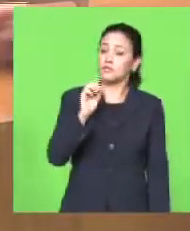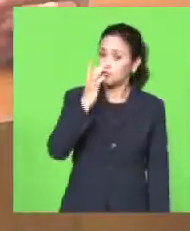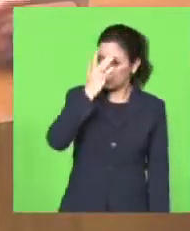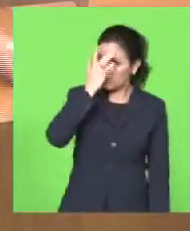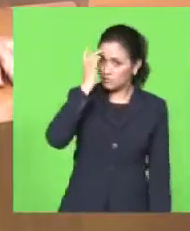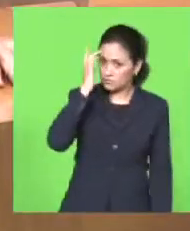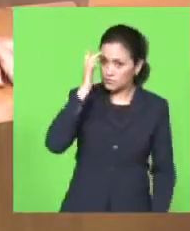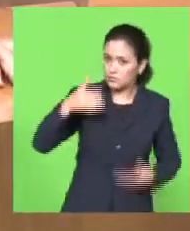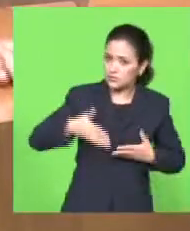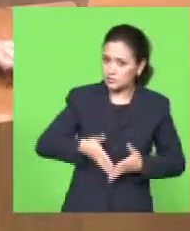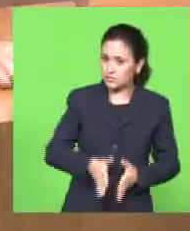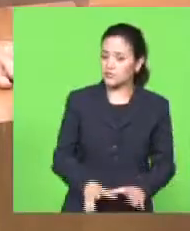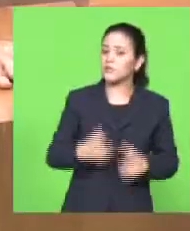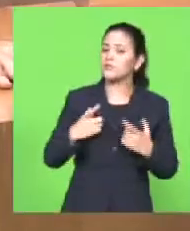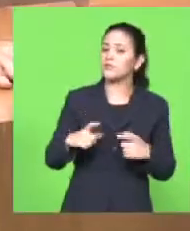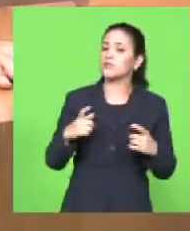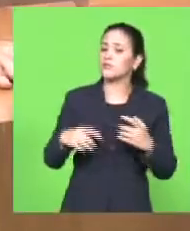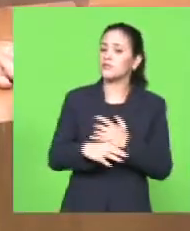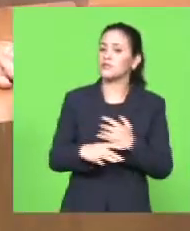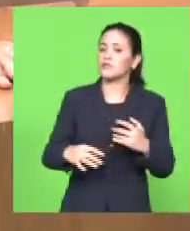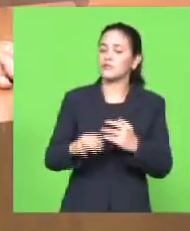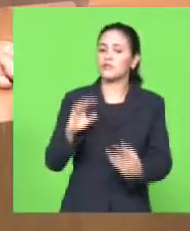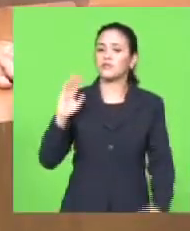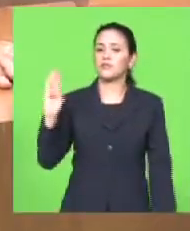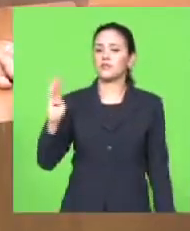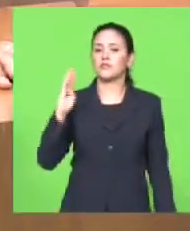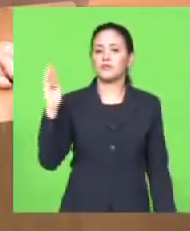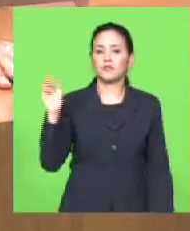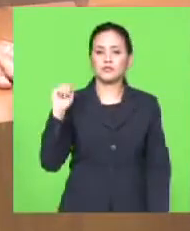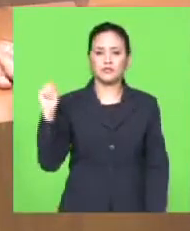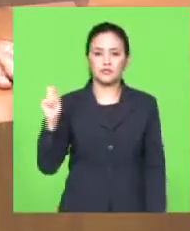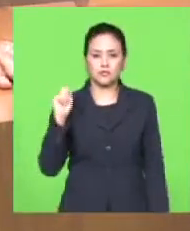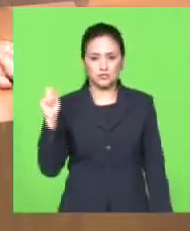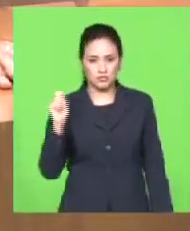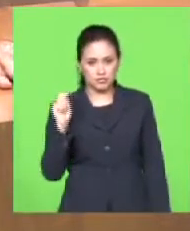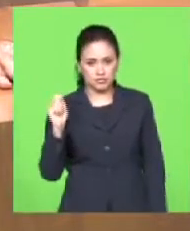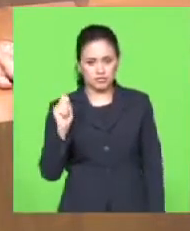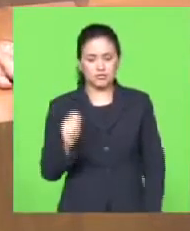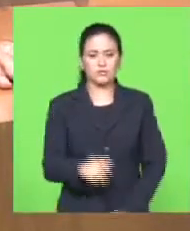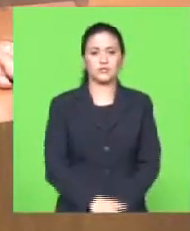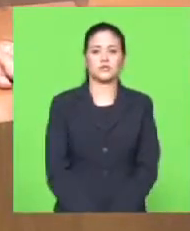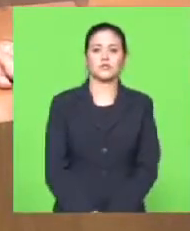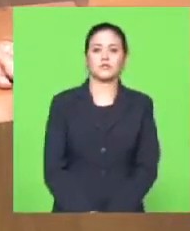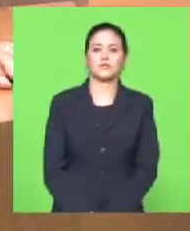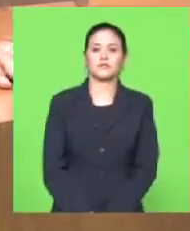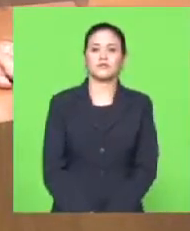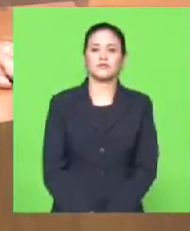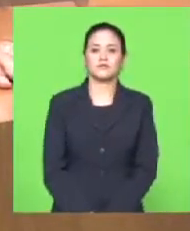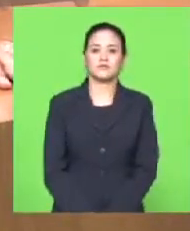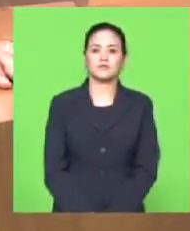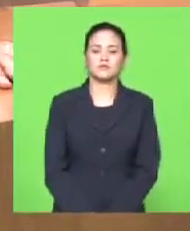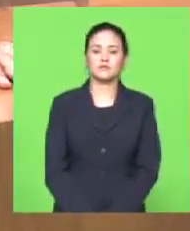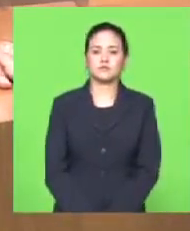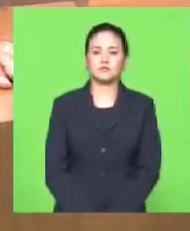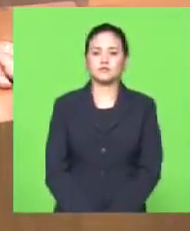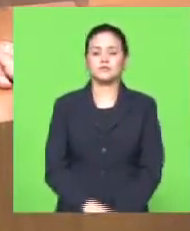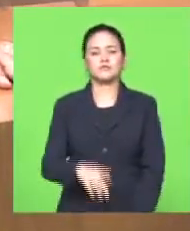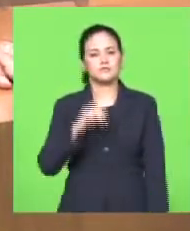nascido em Barra do Corda, conterrâneo nosso, da nossa querida cidade de Barra do Corda, onde militou como